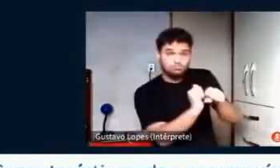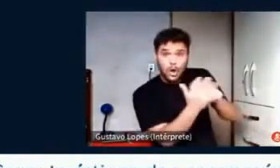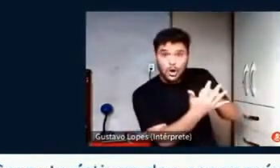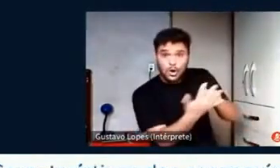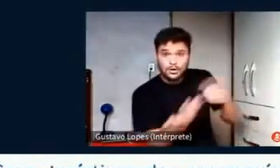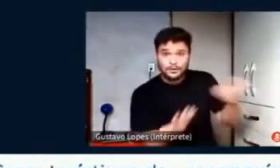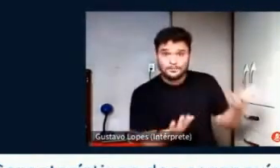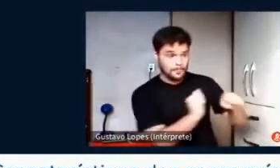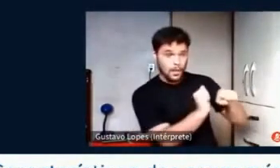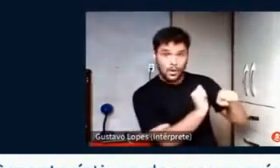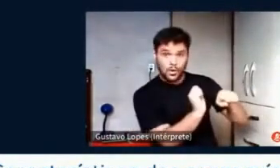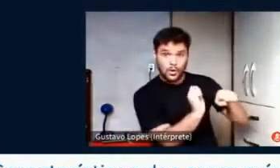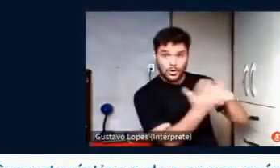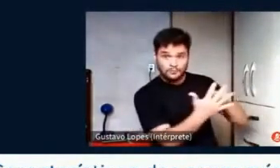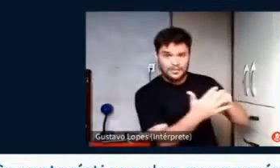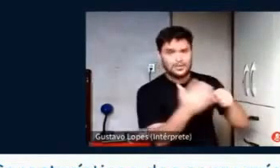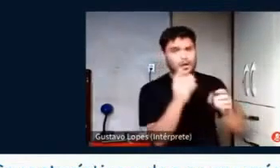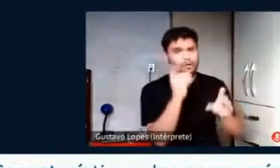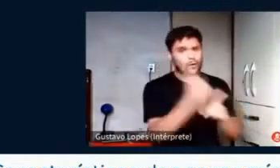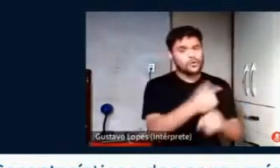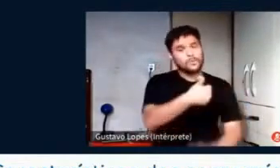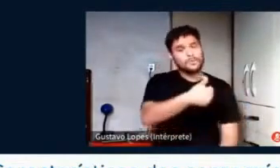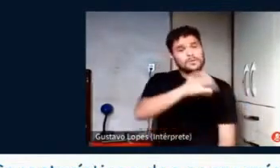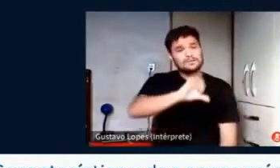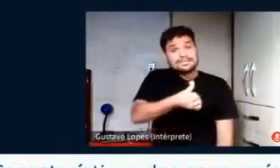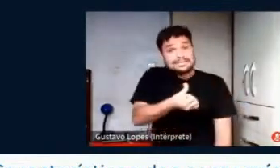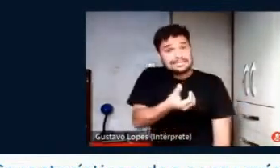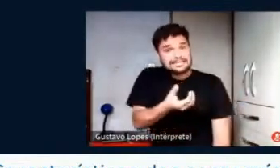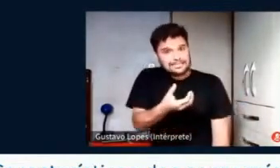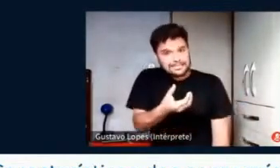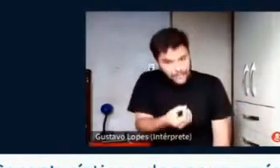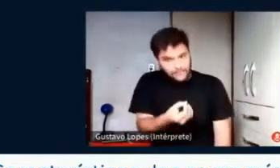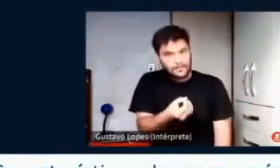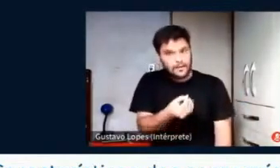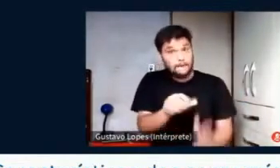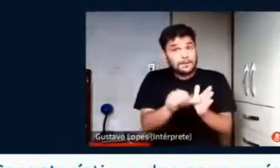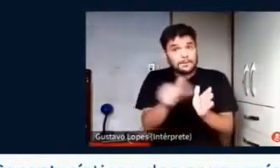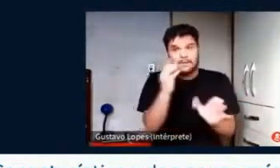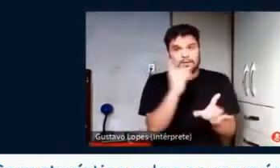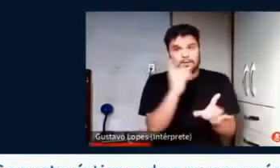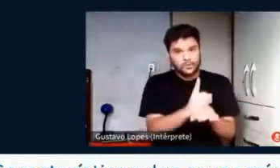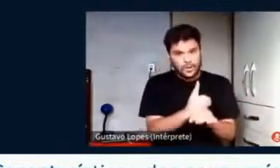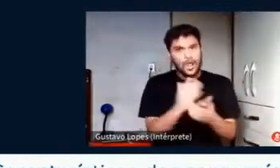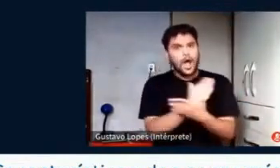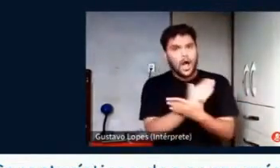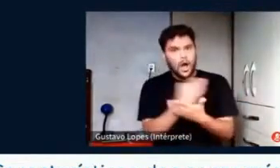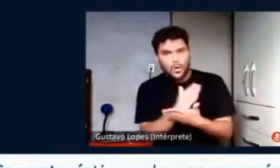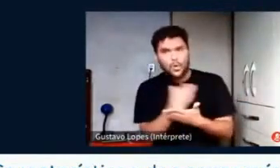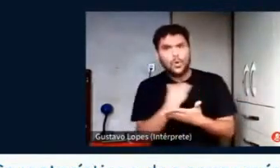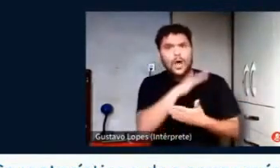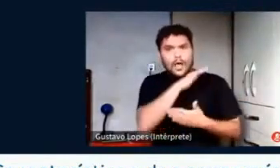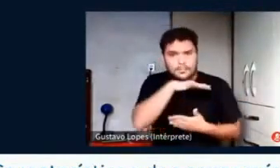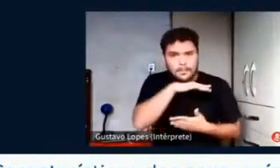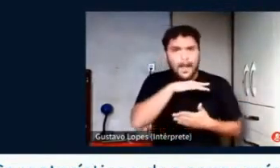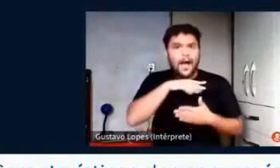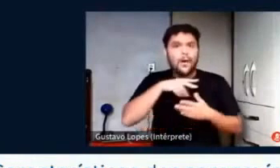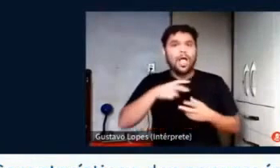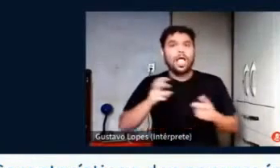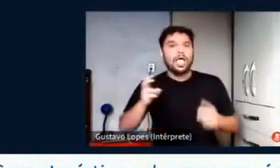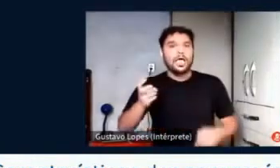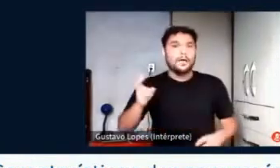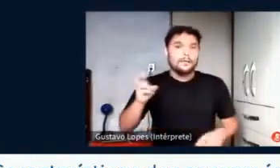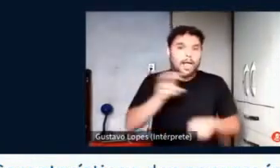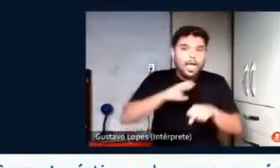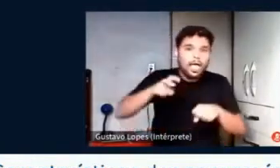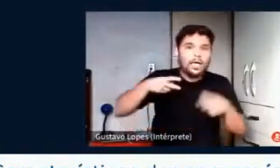foi descrito na década de 60, nós temos hospedeiros primários, que geralmente são morcegos e roedores. No entanto,